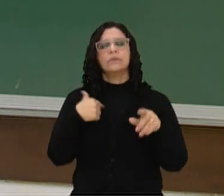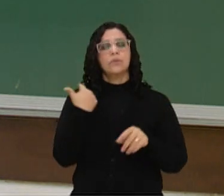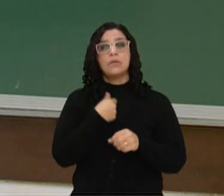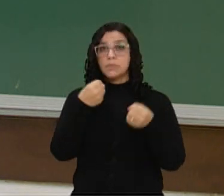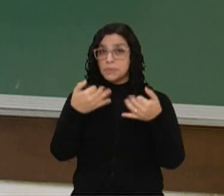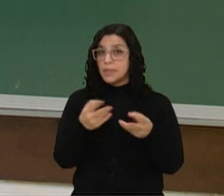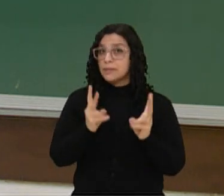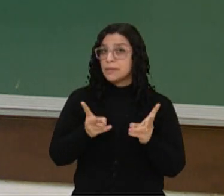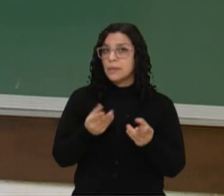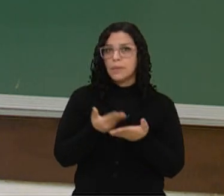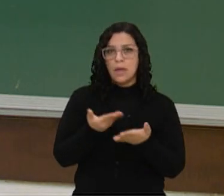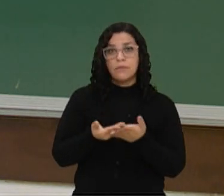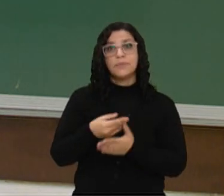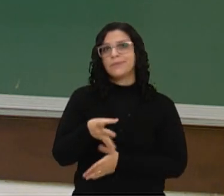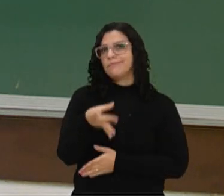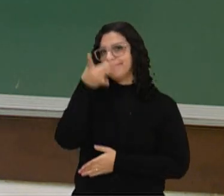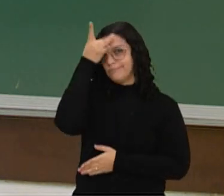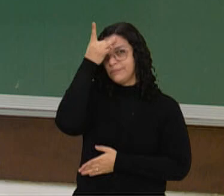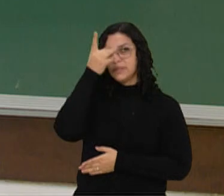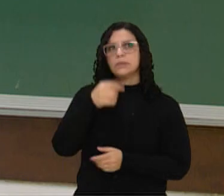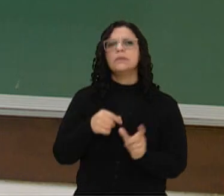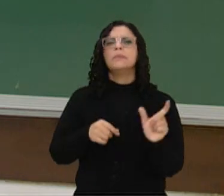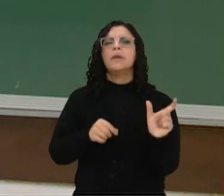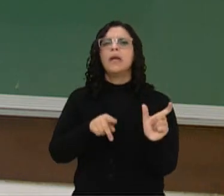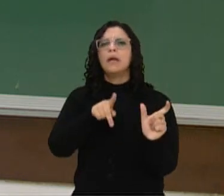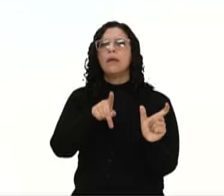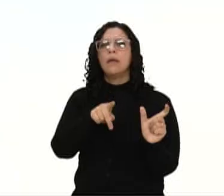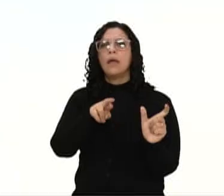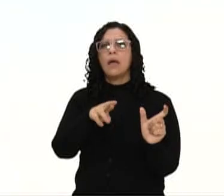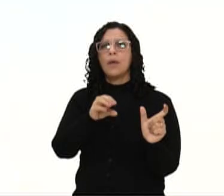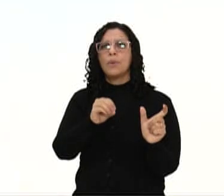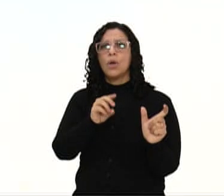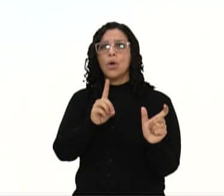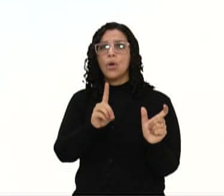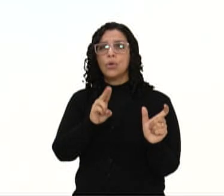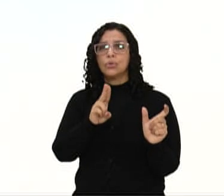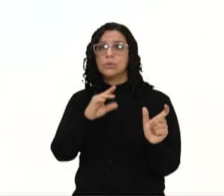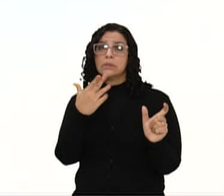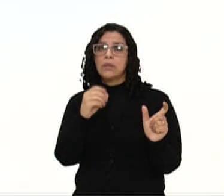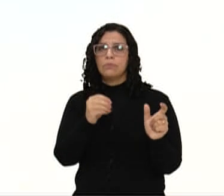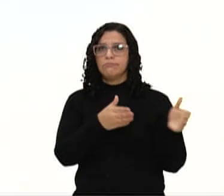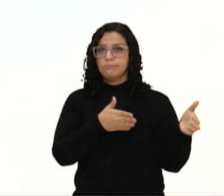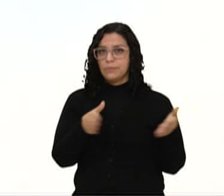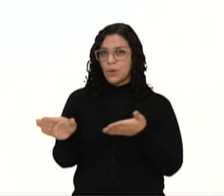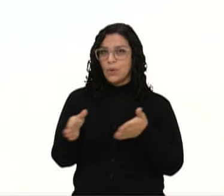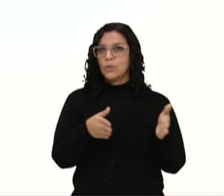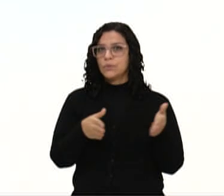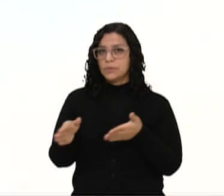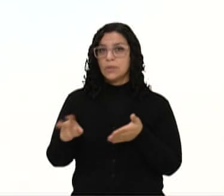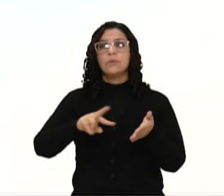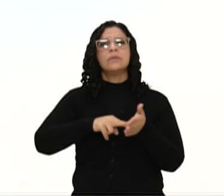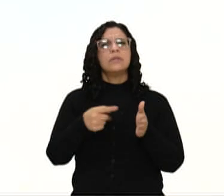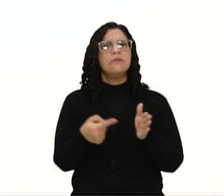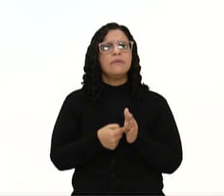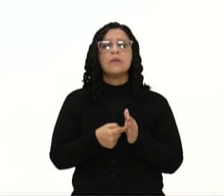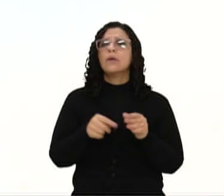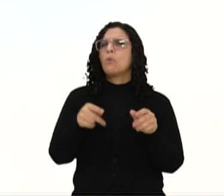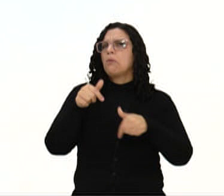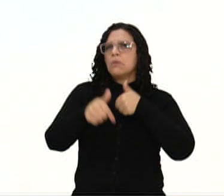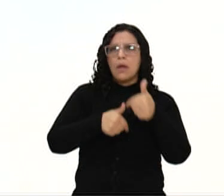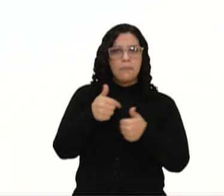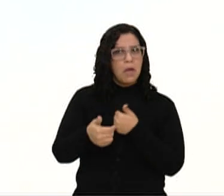nossas próximas aulas e que vocês precisam conhecer. O que é produção? O termo produção se refere a qualquer tipo de